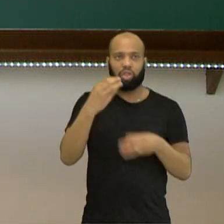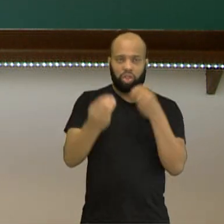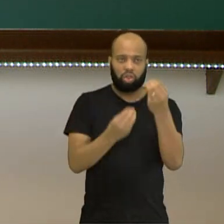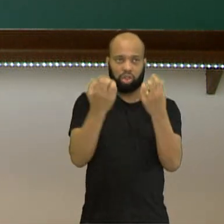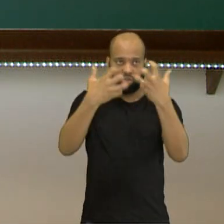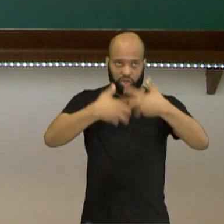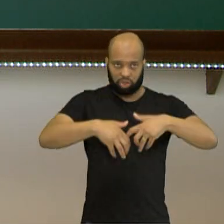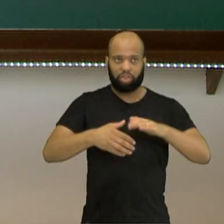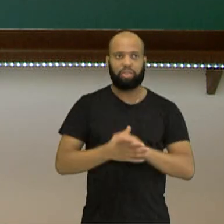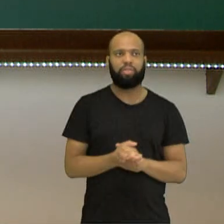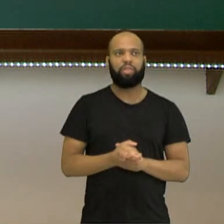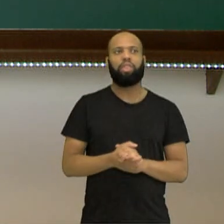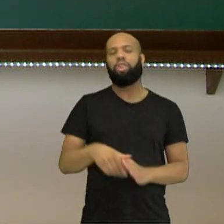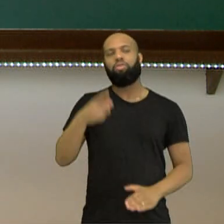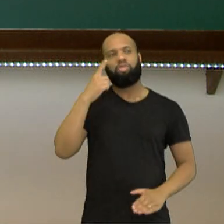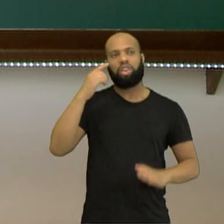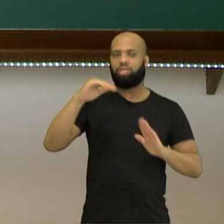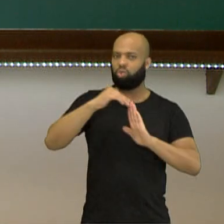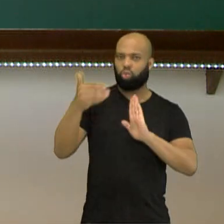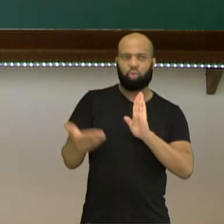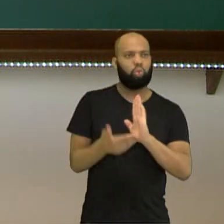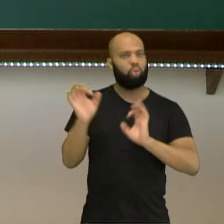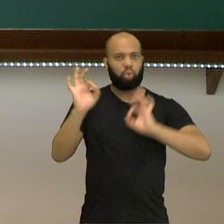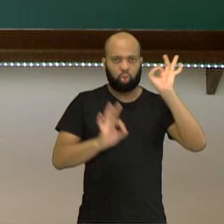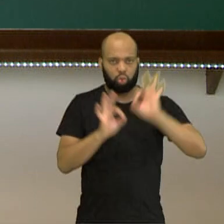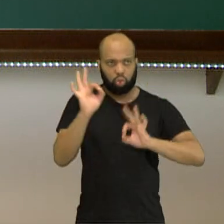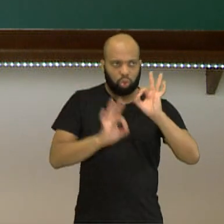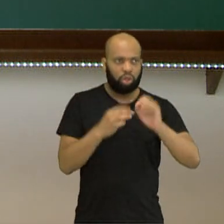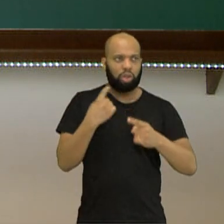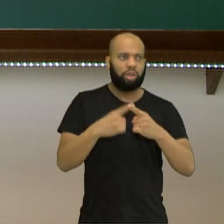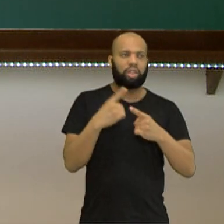funciona? Está tudo aqui organizado.